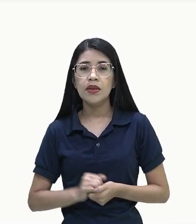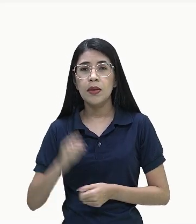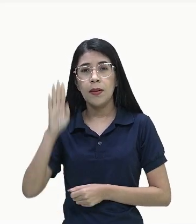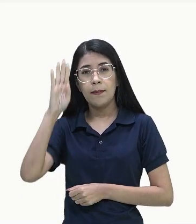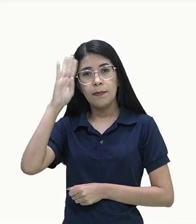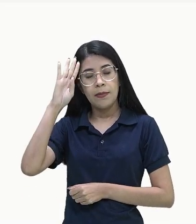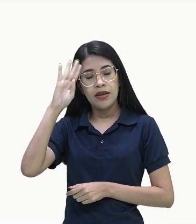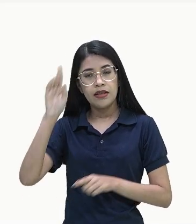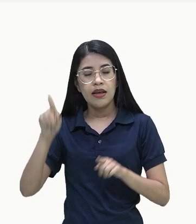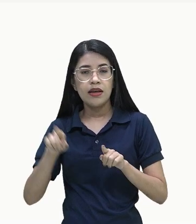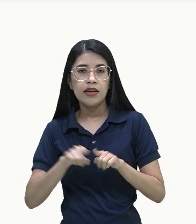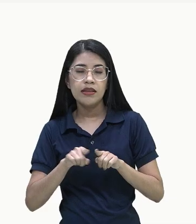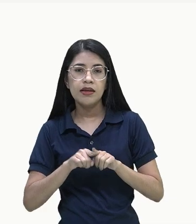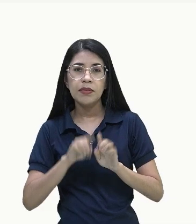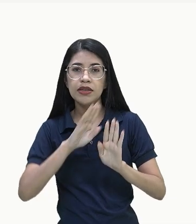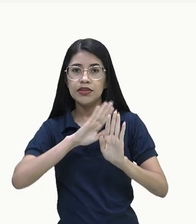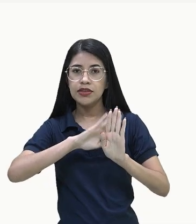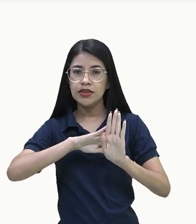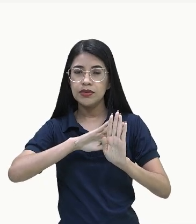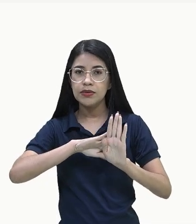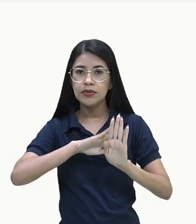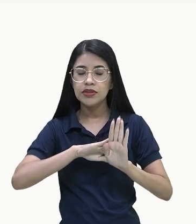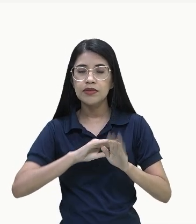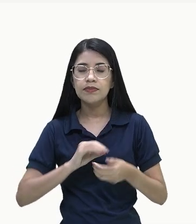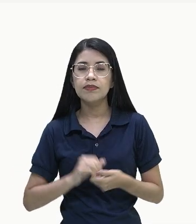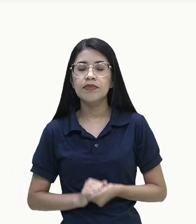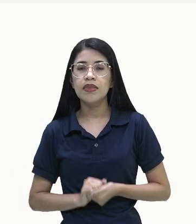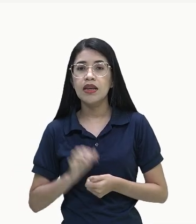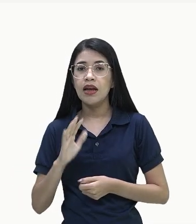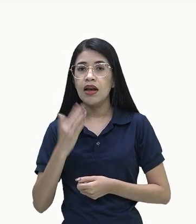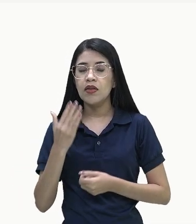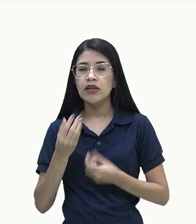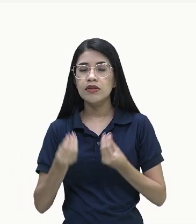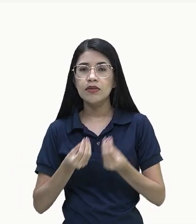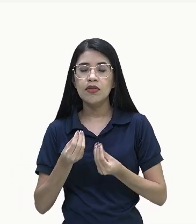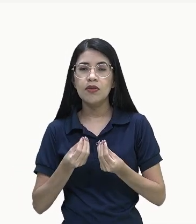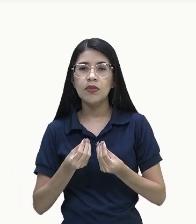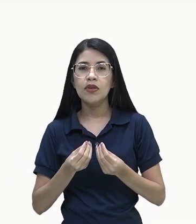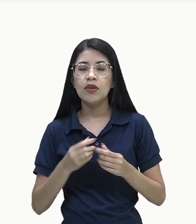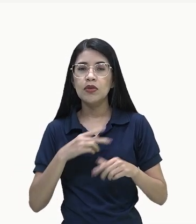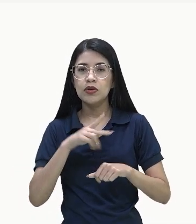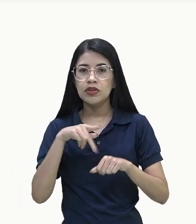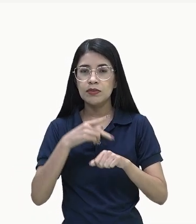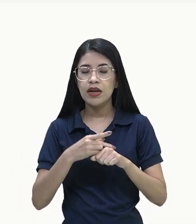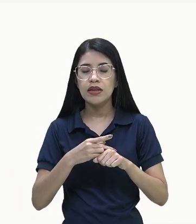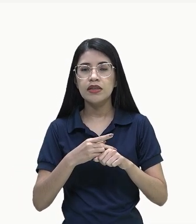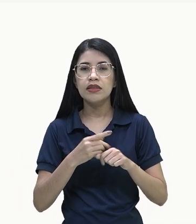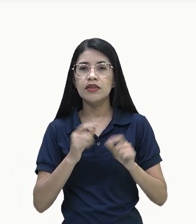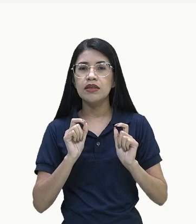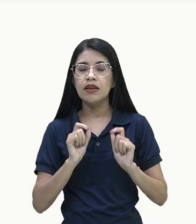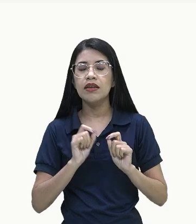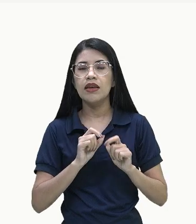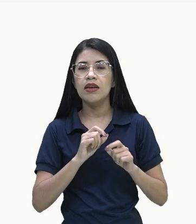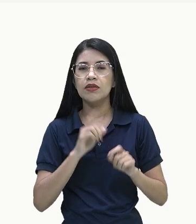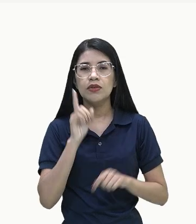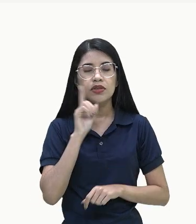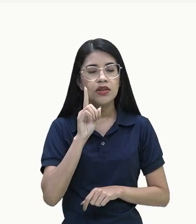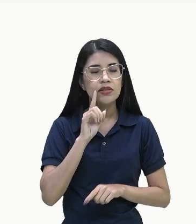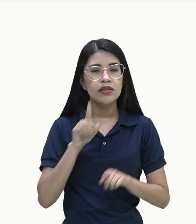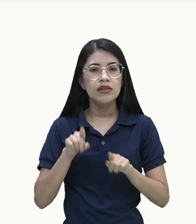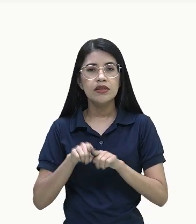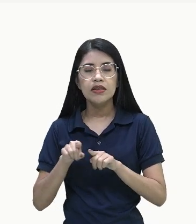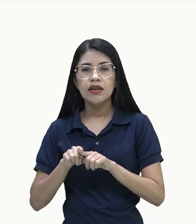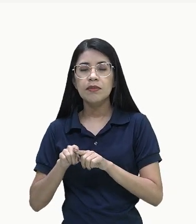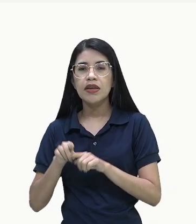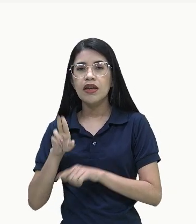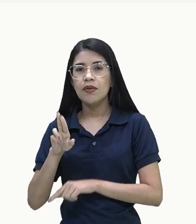militar e ideológico que aconteceu entre Estados Unidos, que liderava o bloco capitalista, e